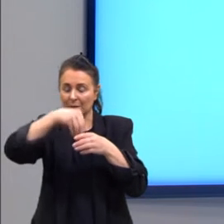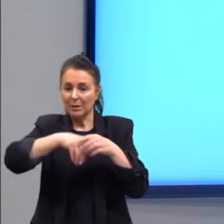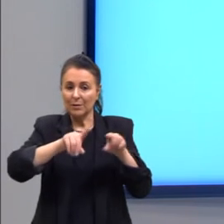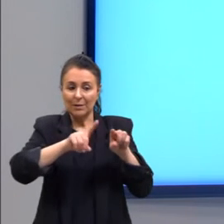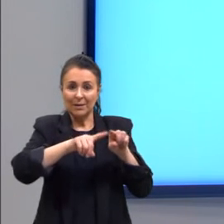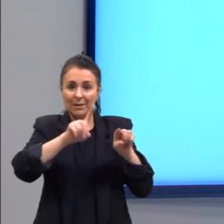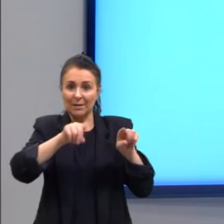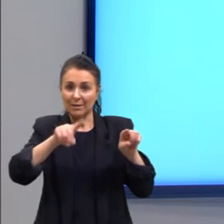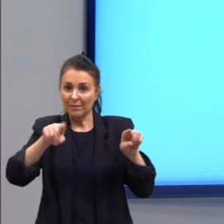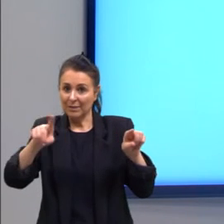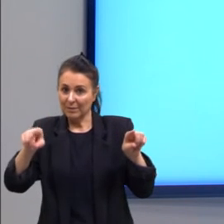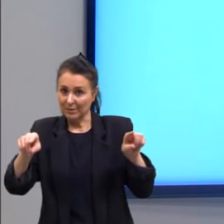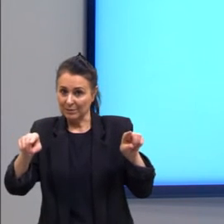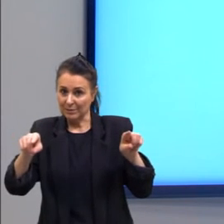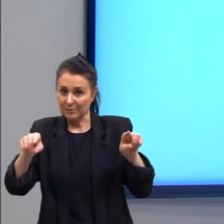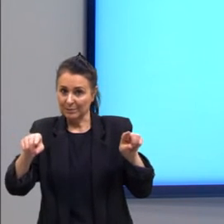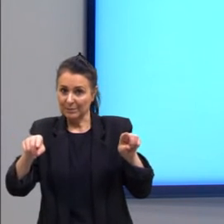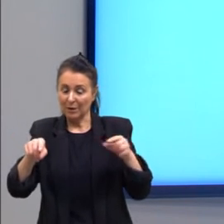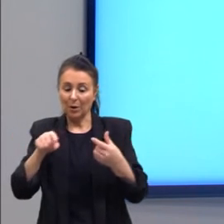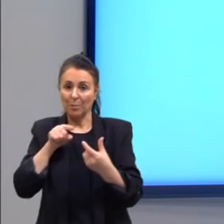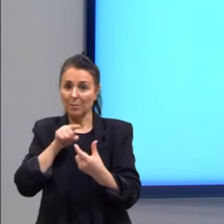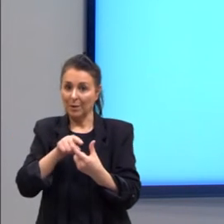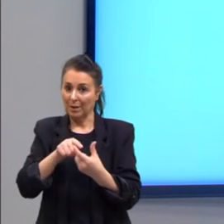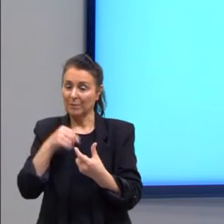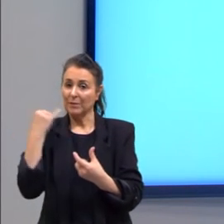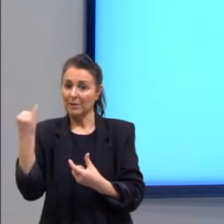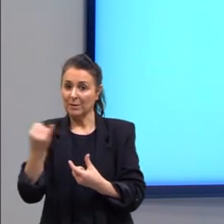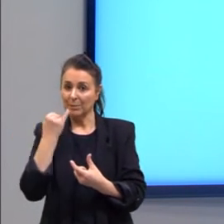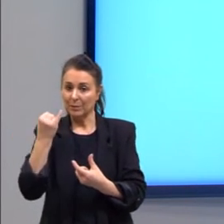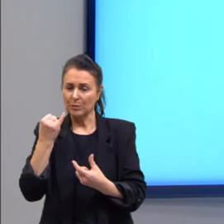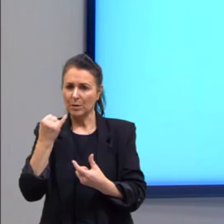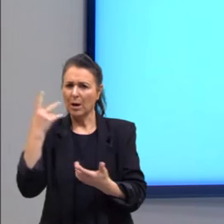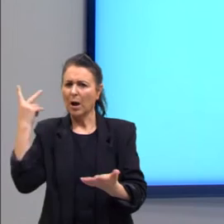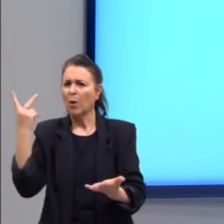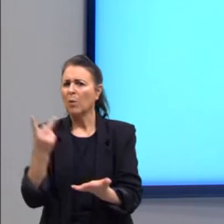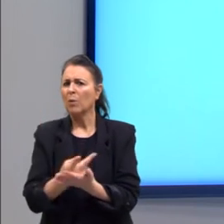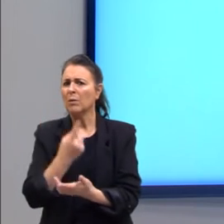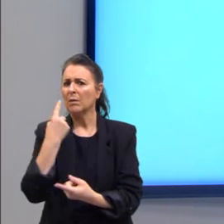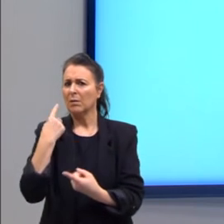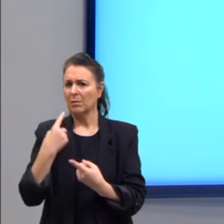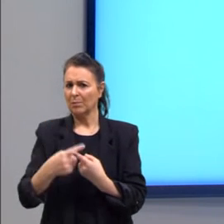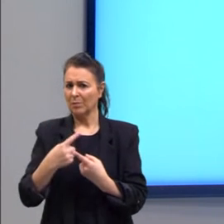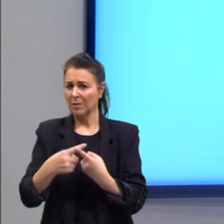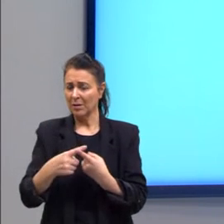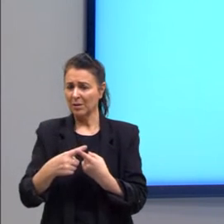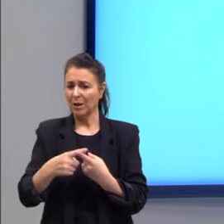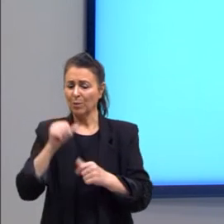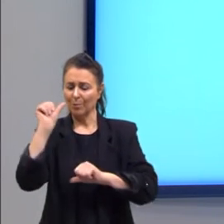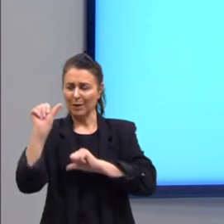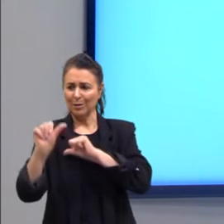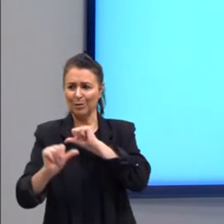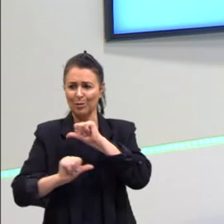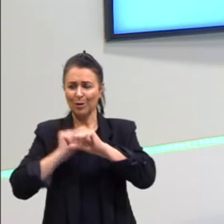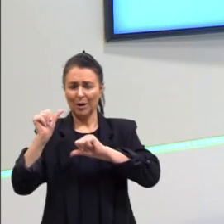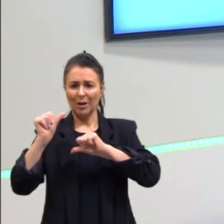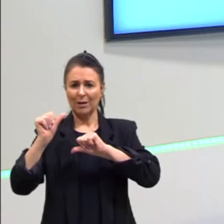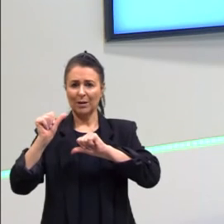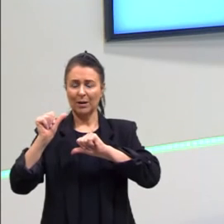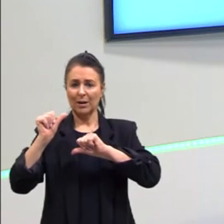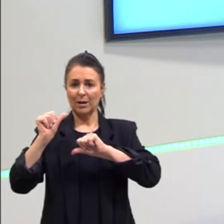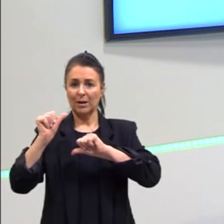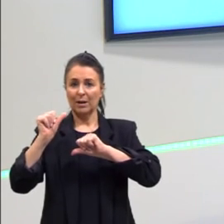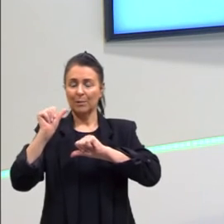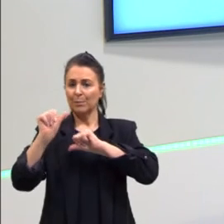variabilidade palavra-chave ocorre em razão da permuta genética lembra que nós falamos da